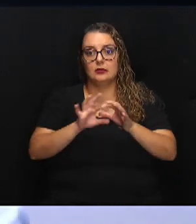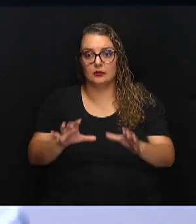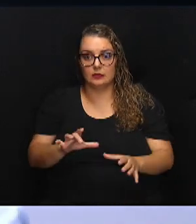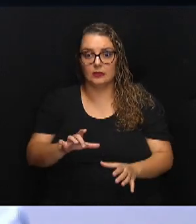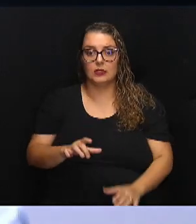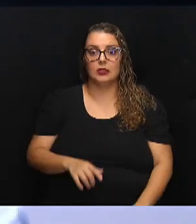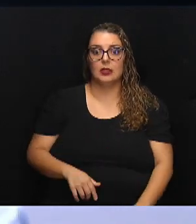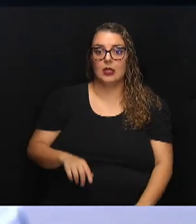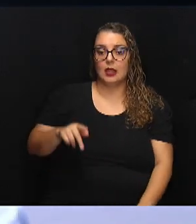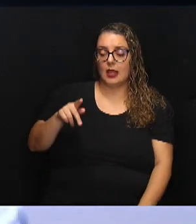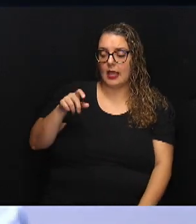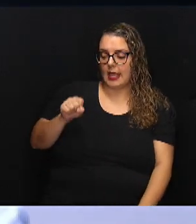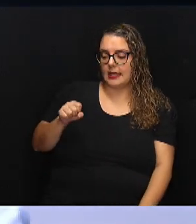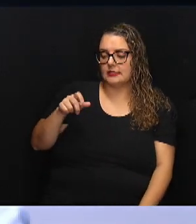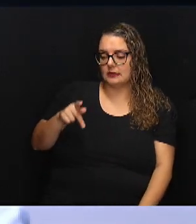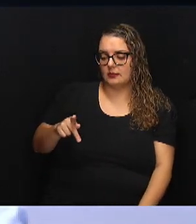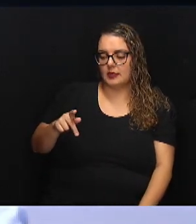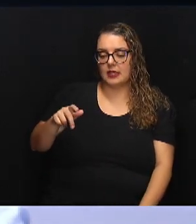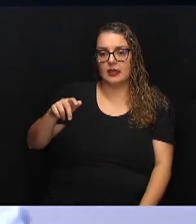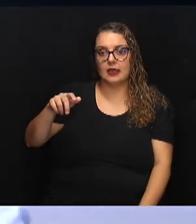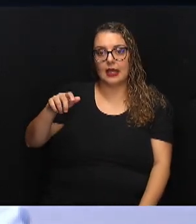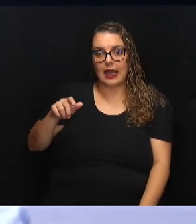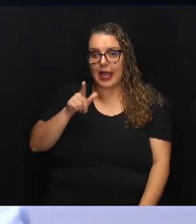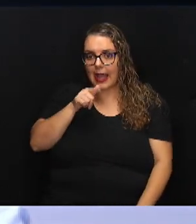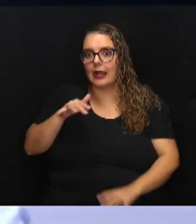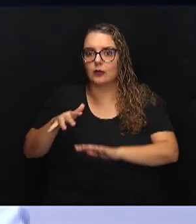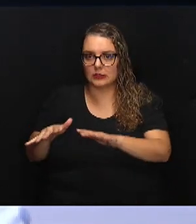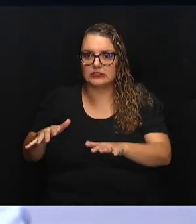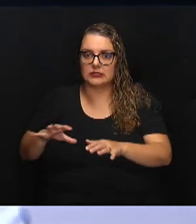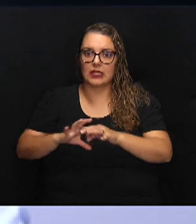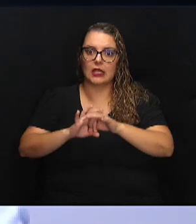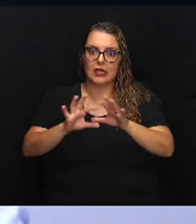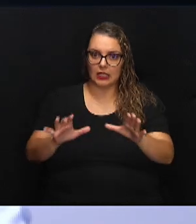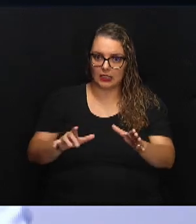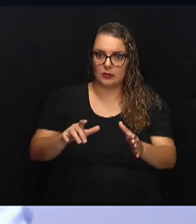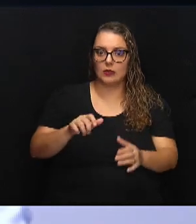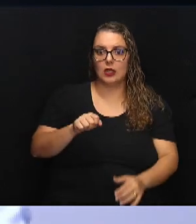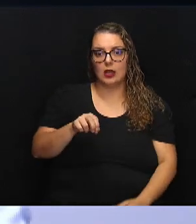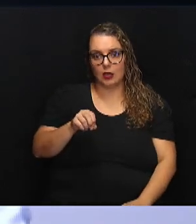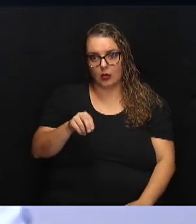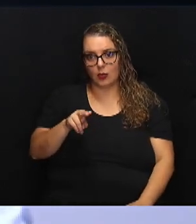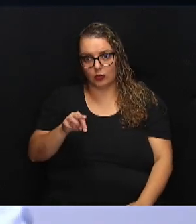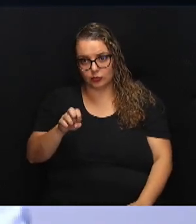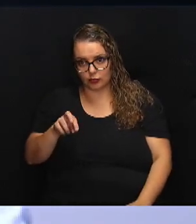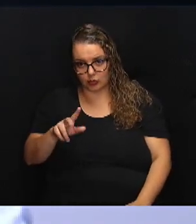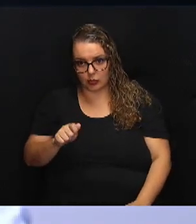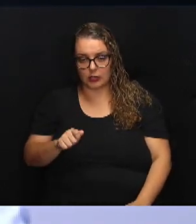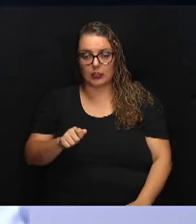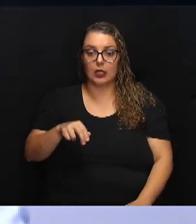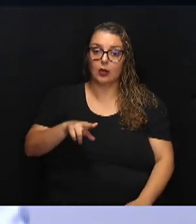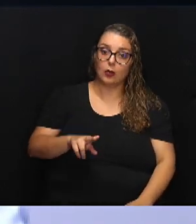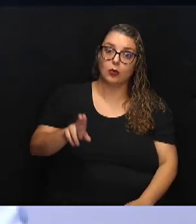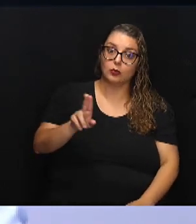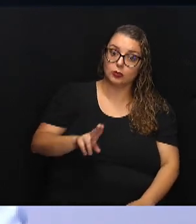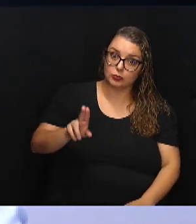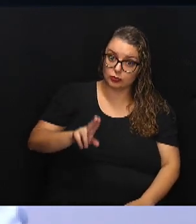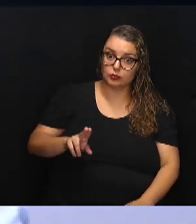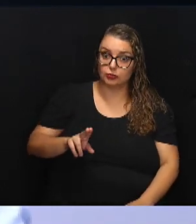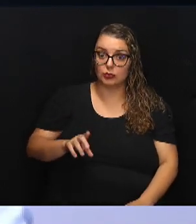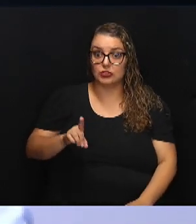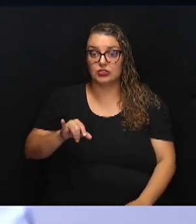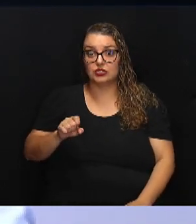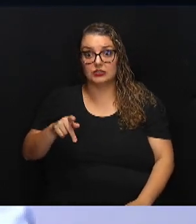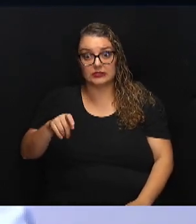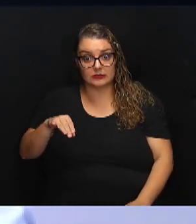órgão responsável por isso, para que ele emita essa autorização, a outorga, ou então, a depender do uso, da dispensa de